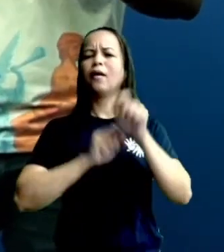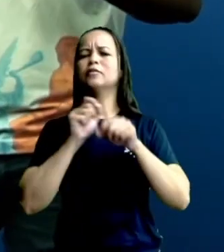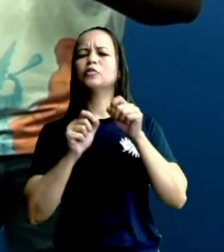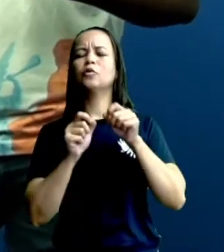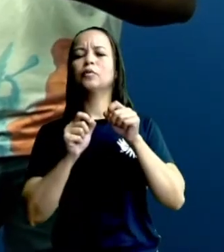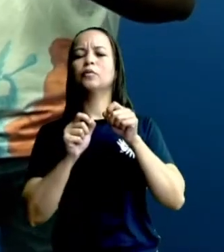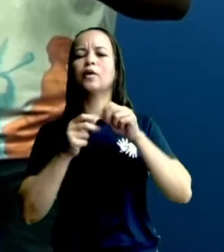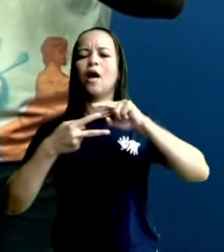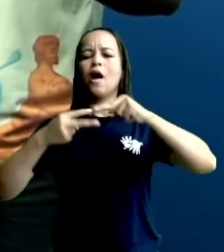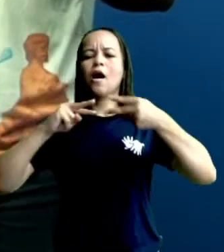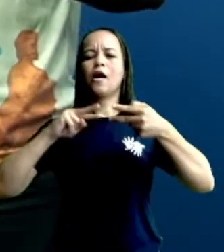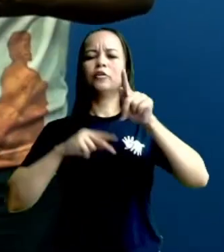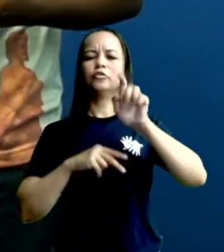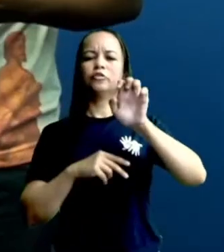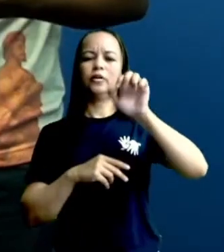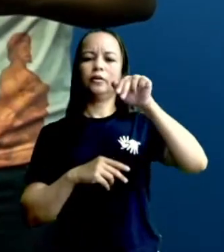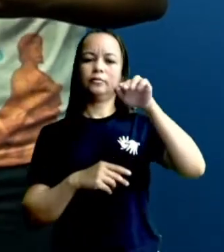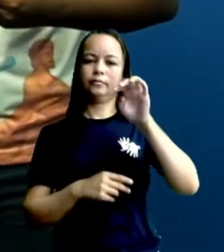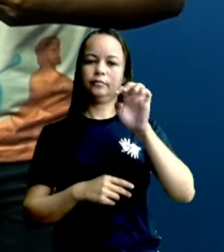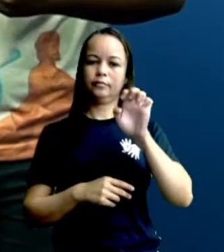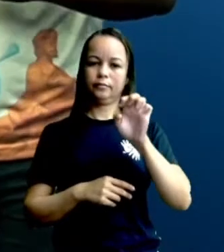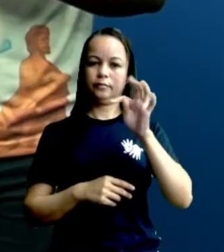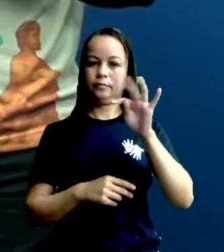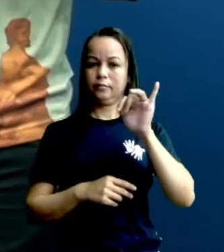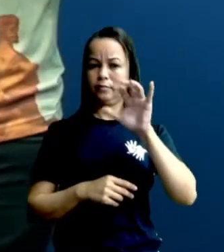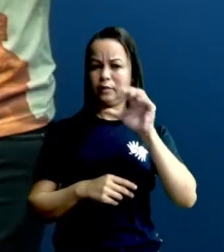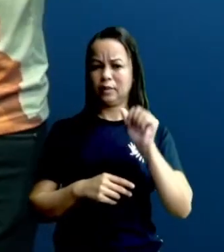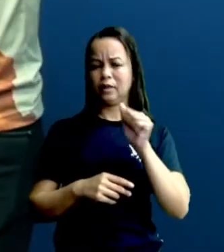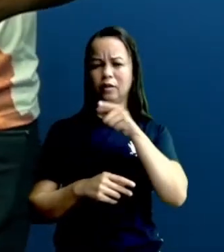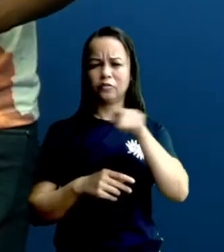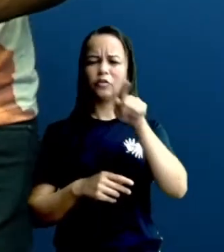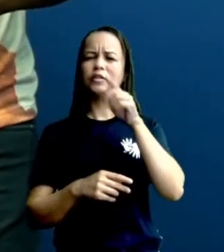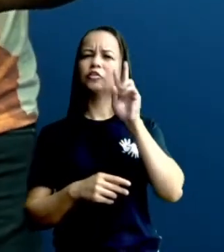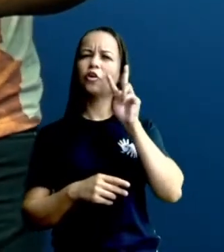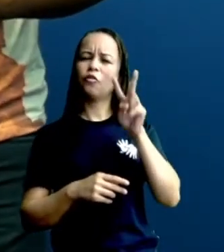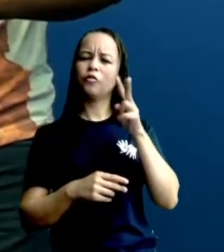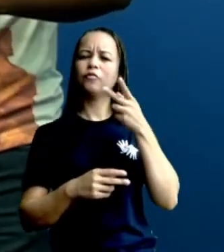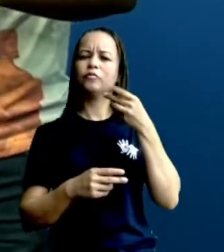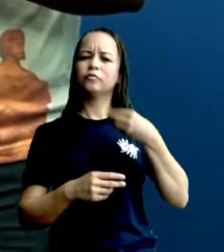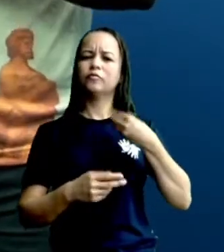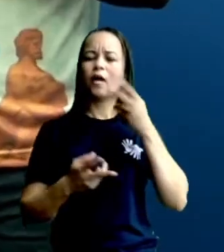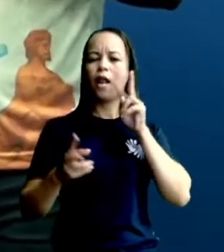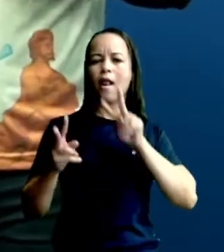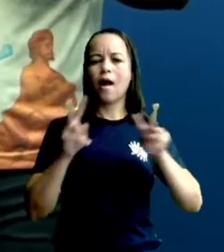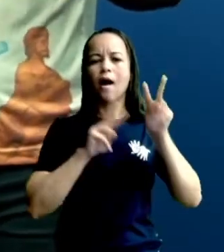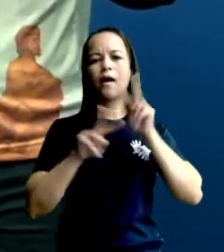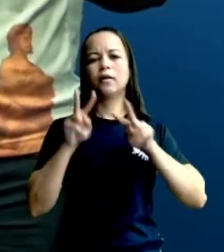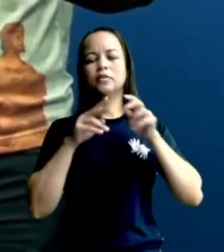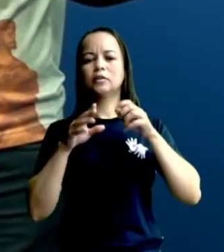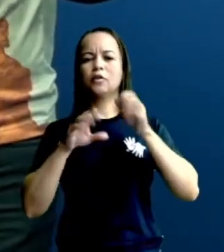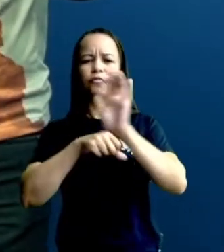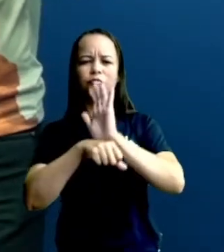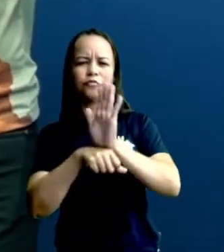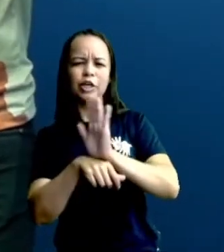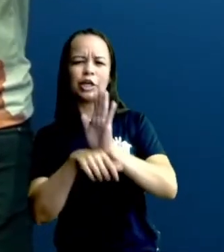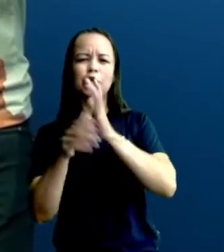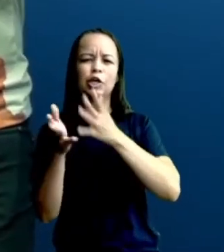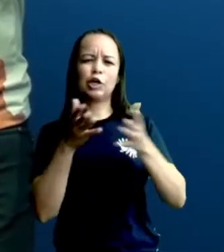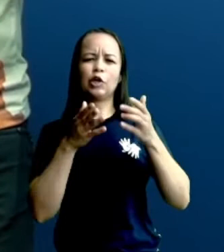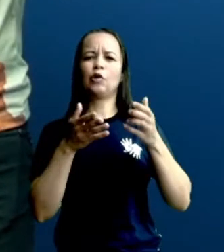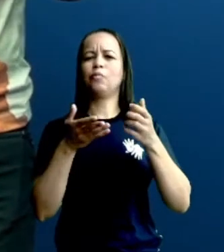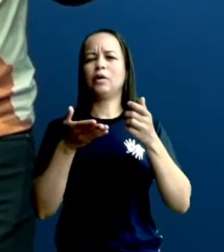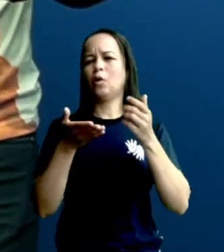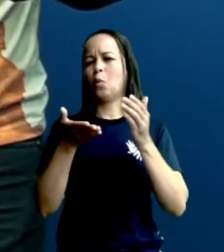a genética. Com certeza você já ouviu falar em algum telejornal, em algum filme, sobre genética,